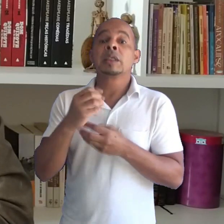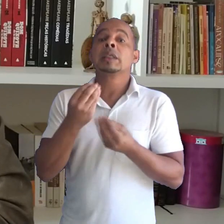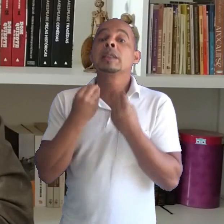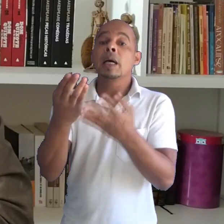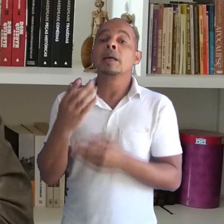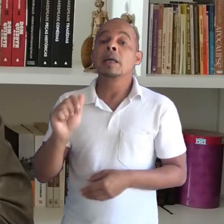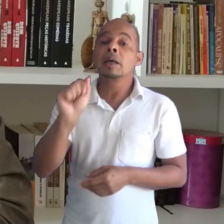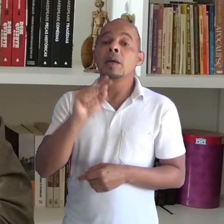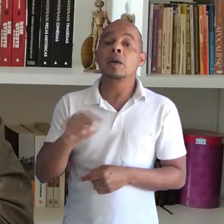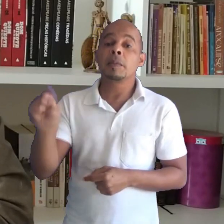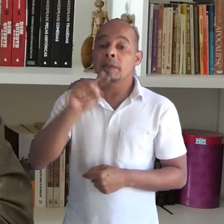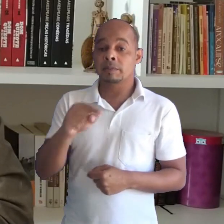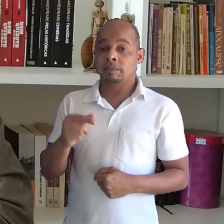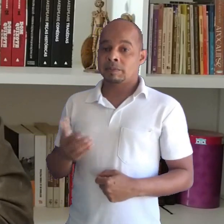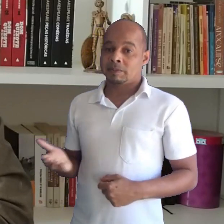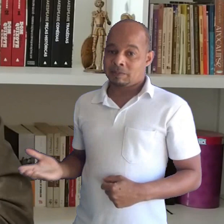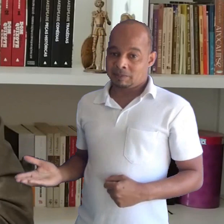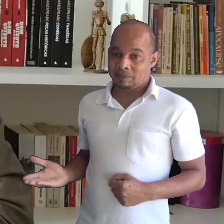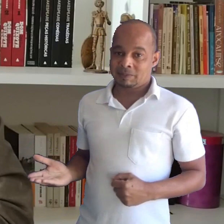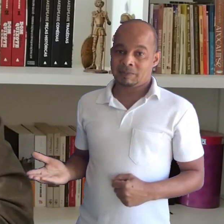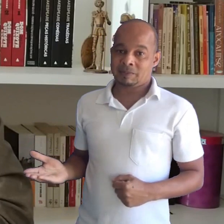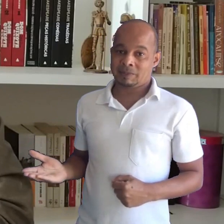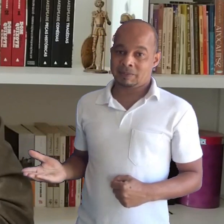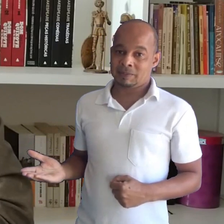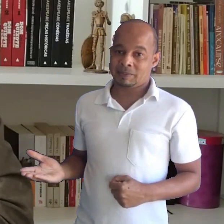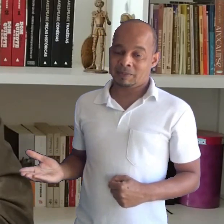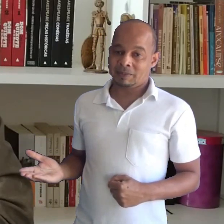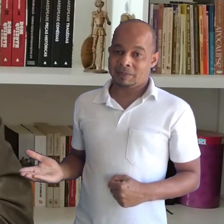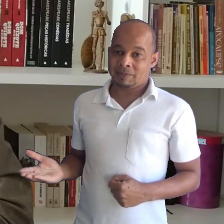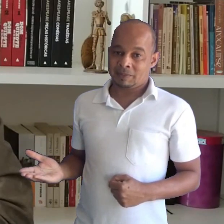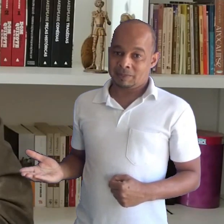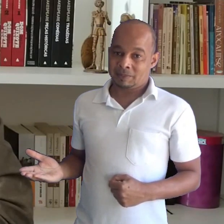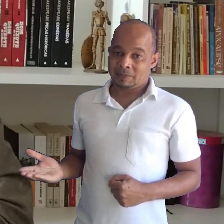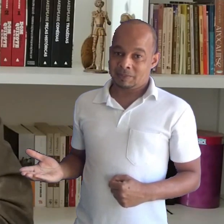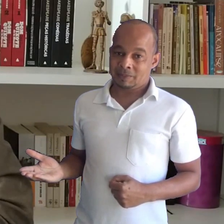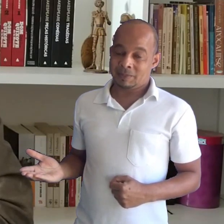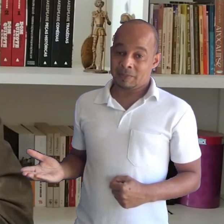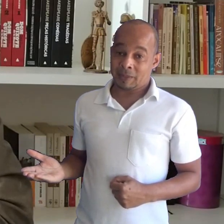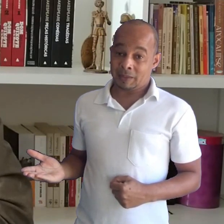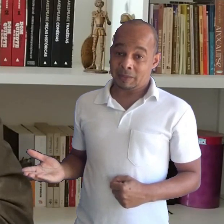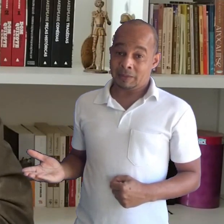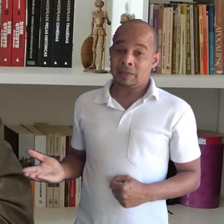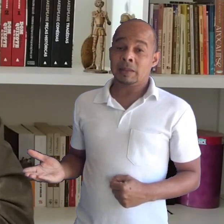Cada estudante da Unifal terá um e-mail institucional com a extensão